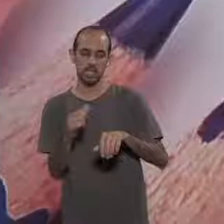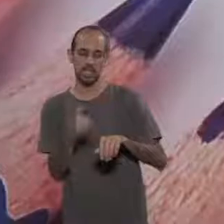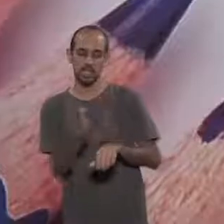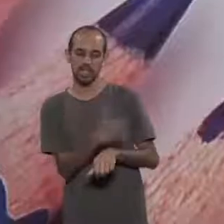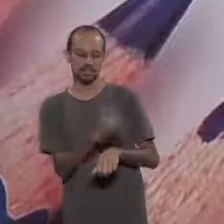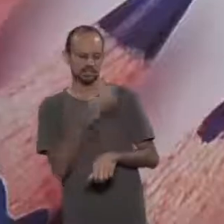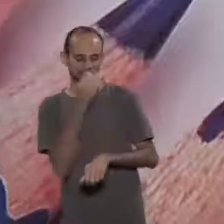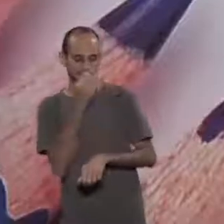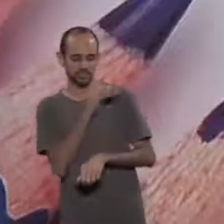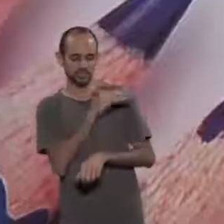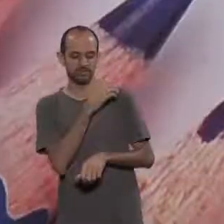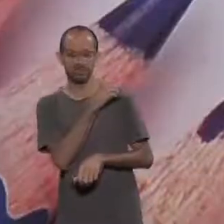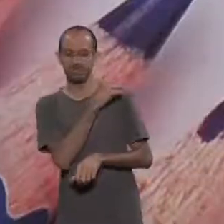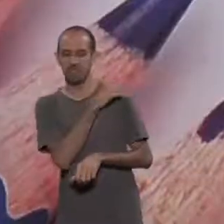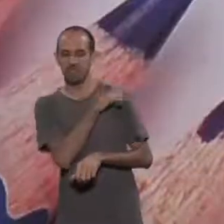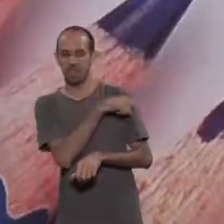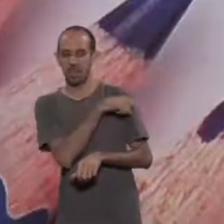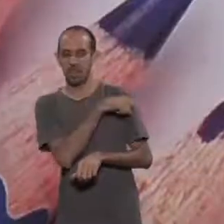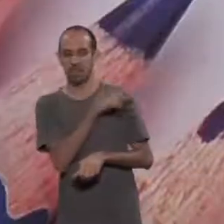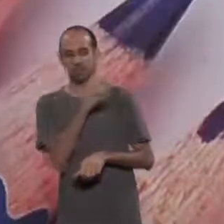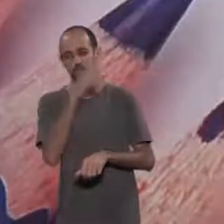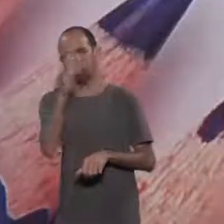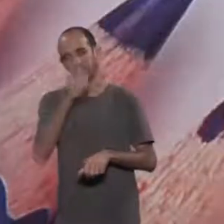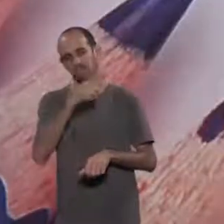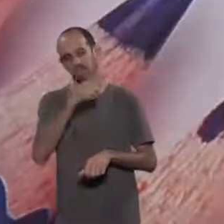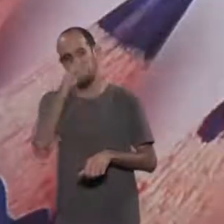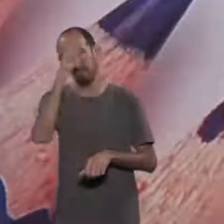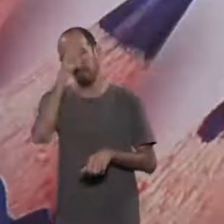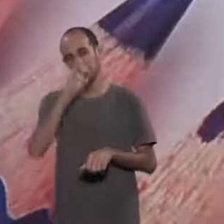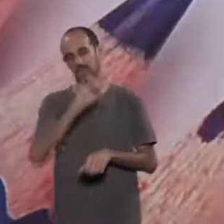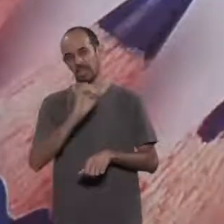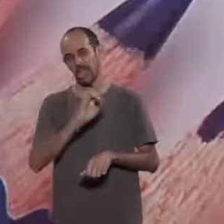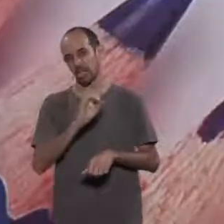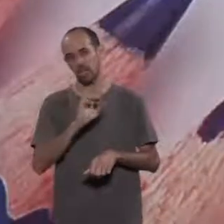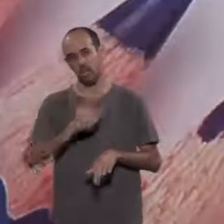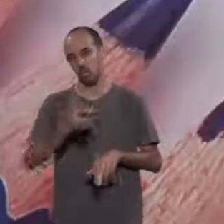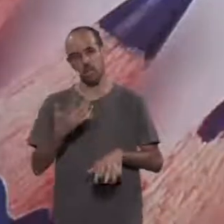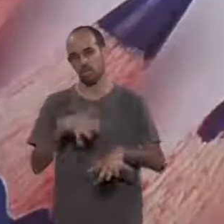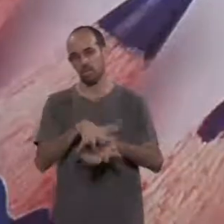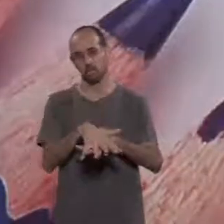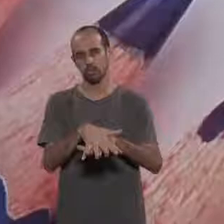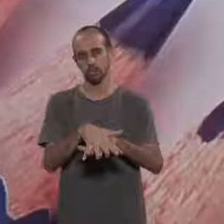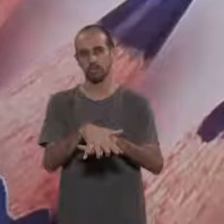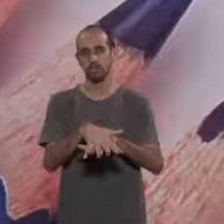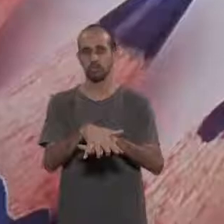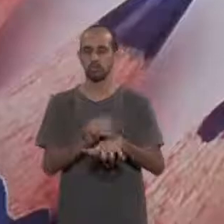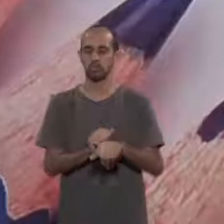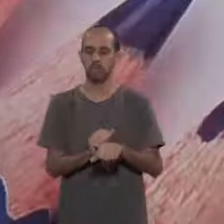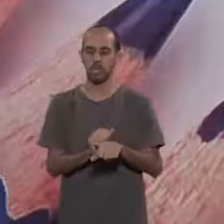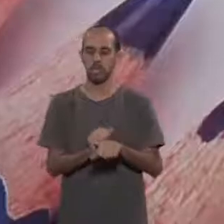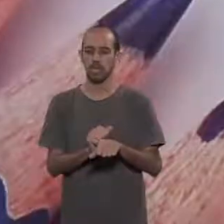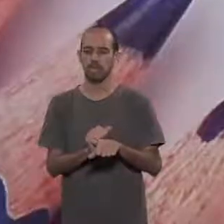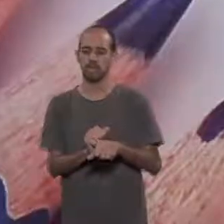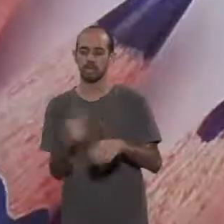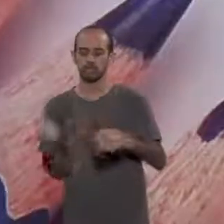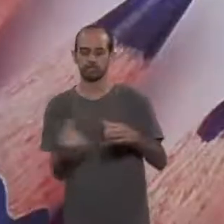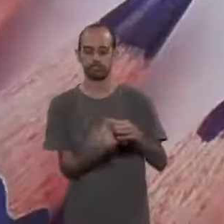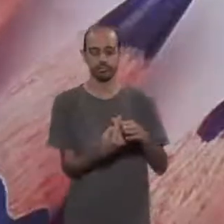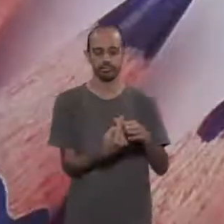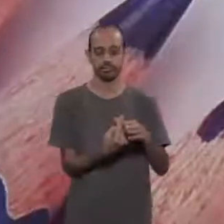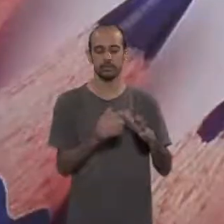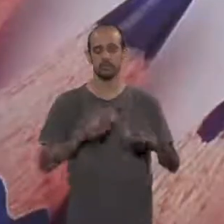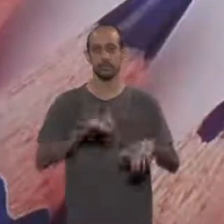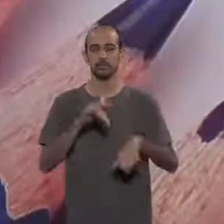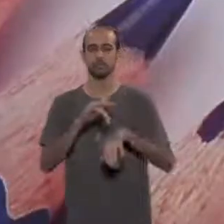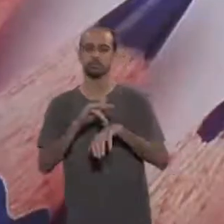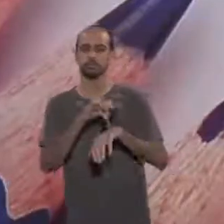fazendo desenho, alienado, sem aprender nada. Isso não é inclusão, né? Isso é, no máximo, uma integração. Tá integrado,